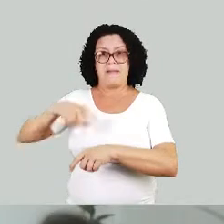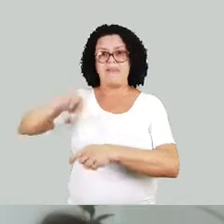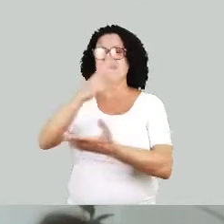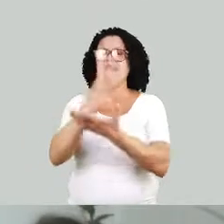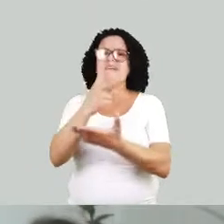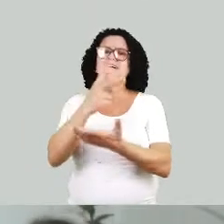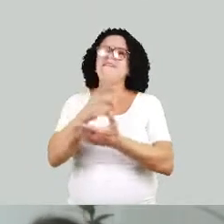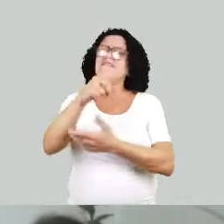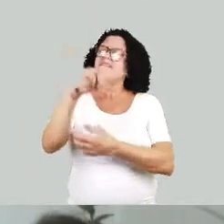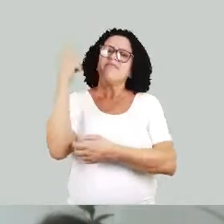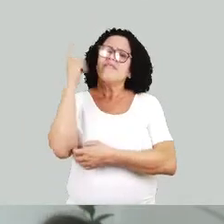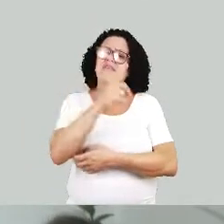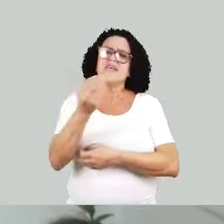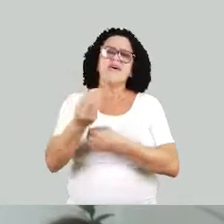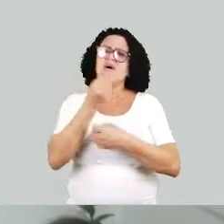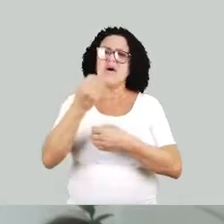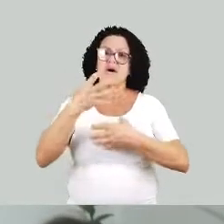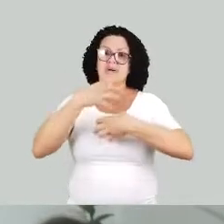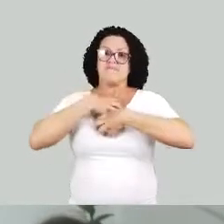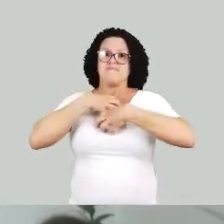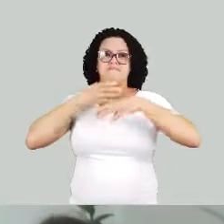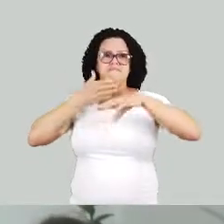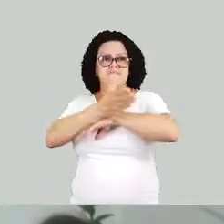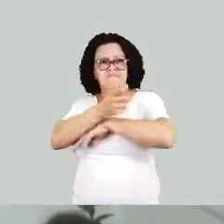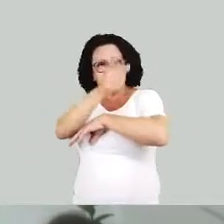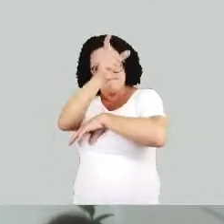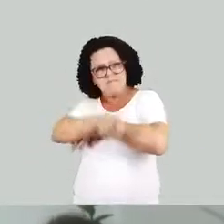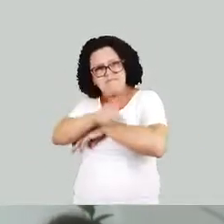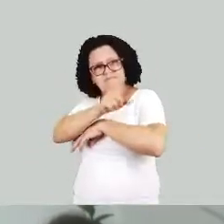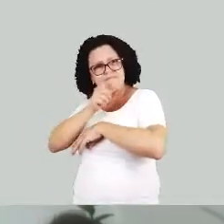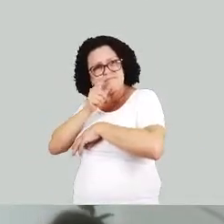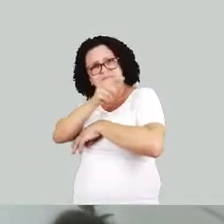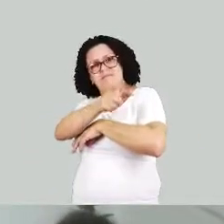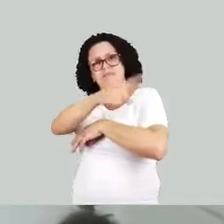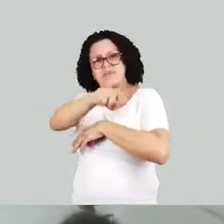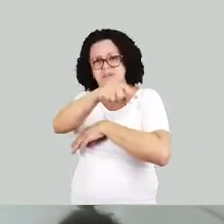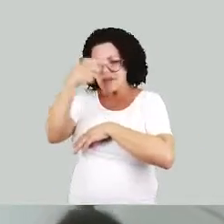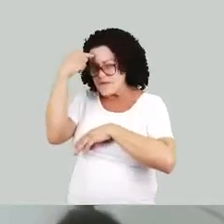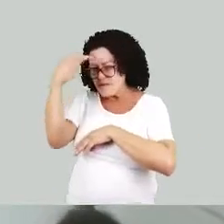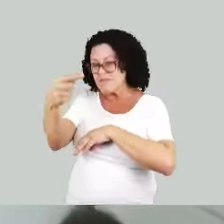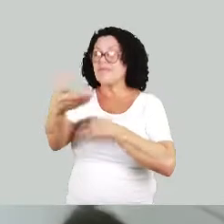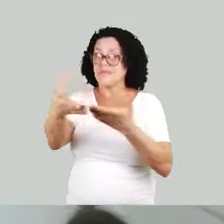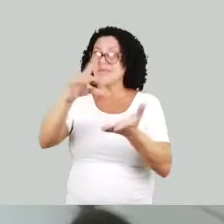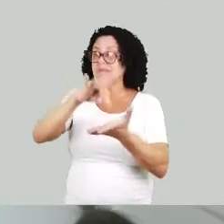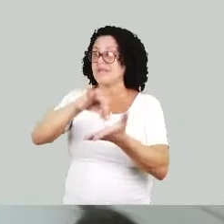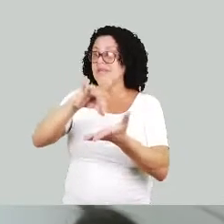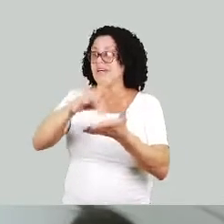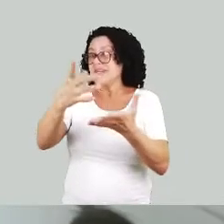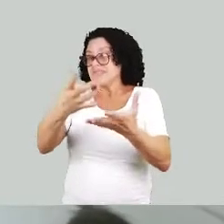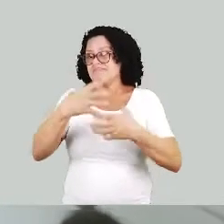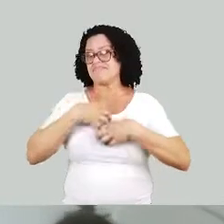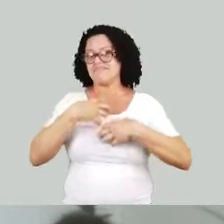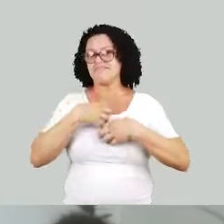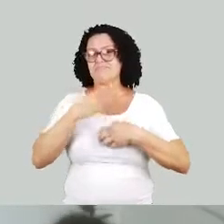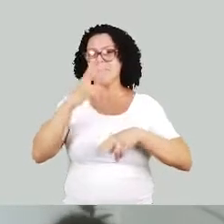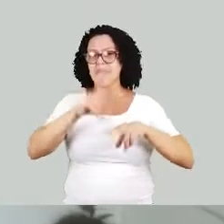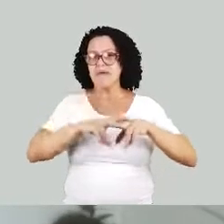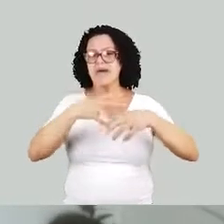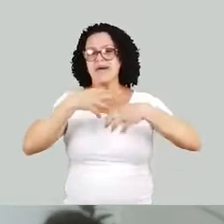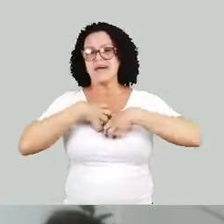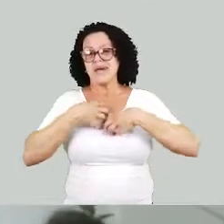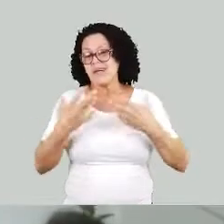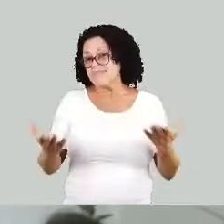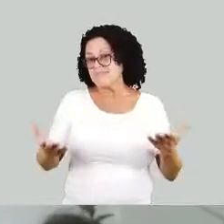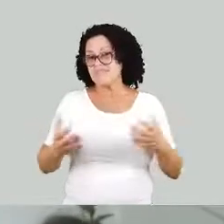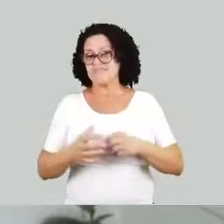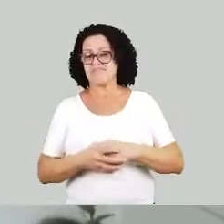Nem sempre a gente consegue atingir a quem a gente imagina, né? A quem a gente sinta e cultive esse